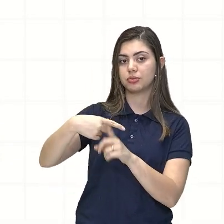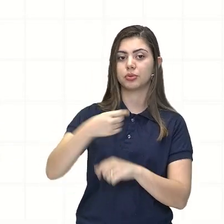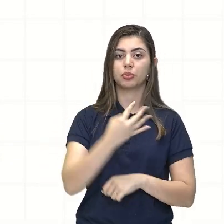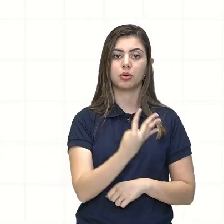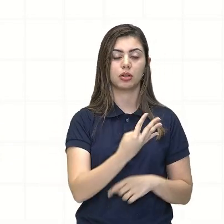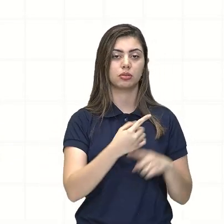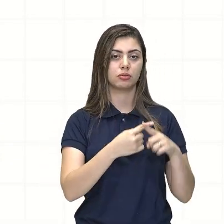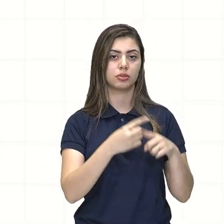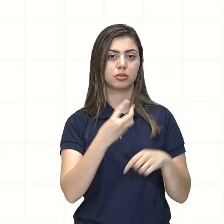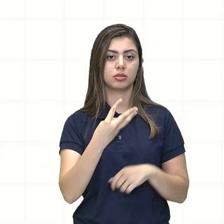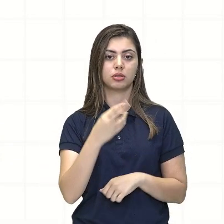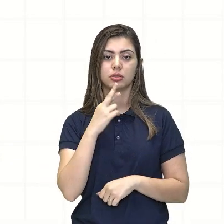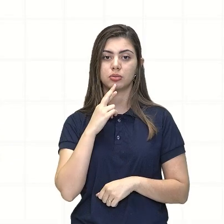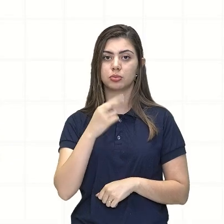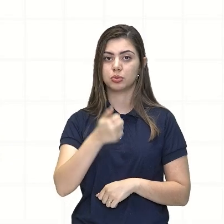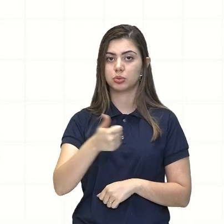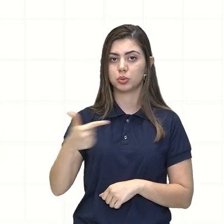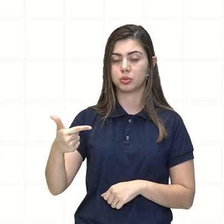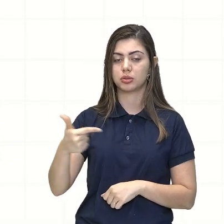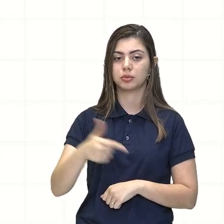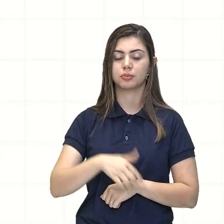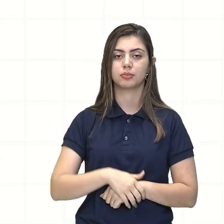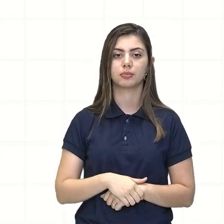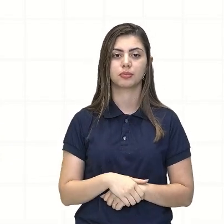vezes 3, 12.